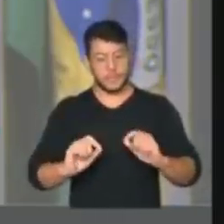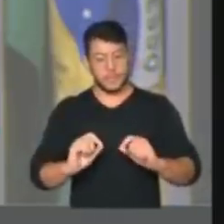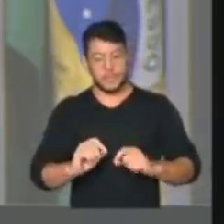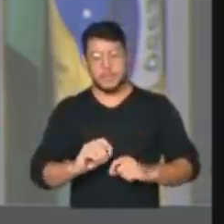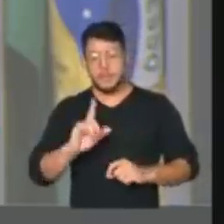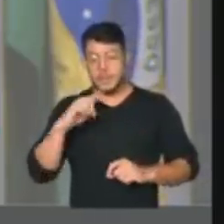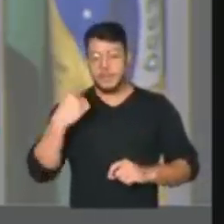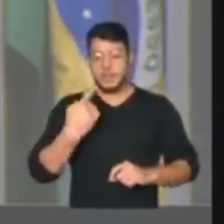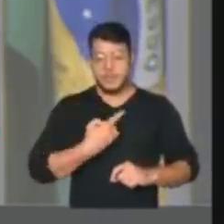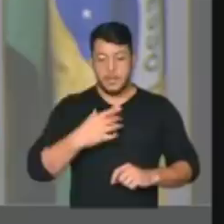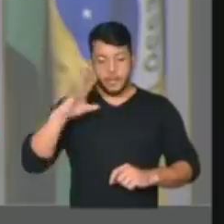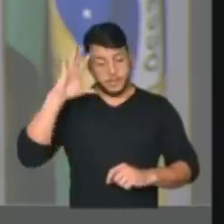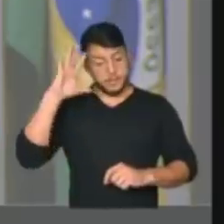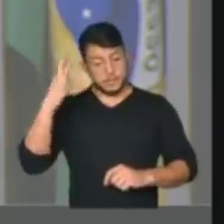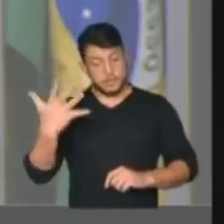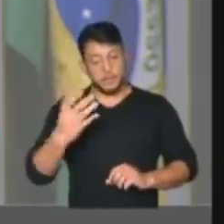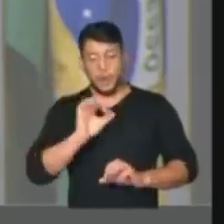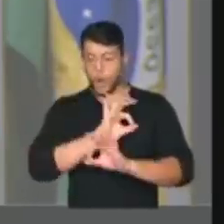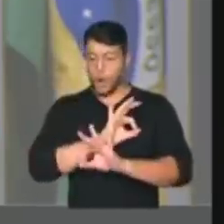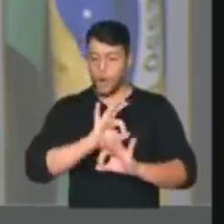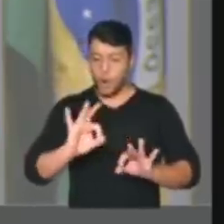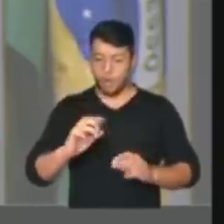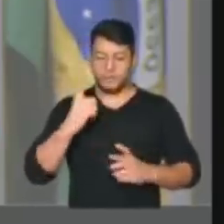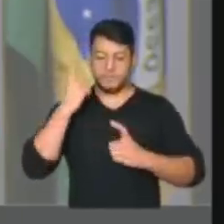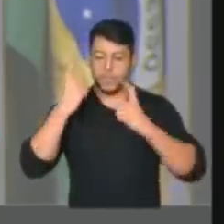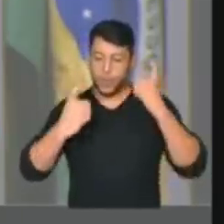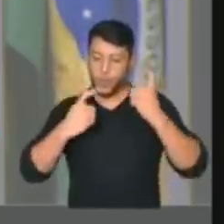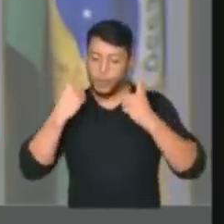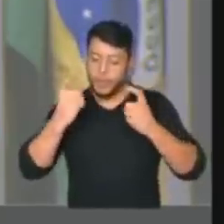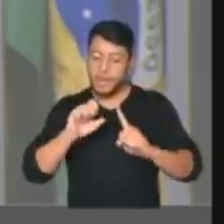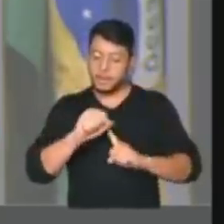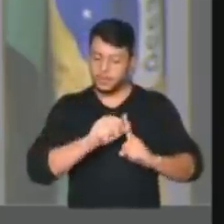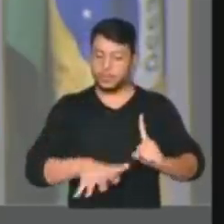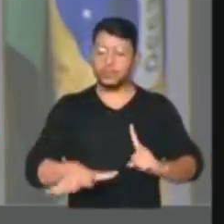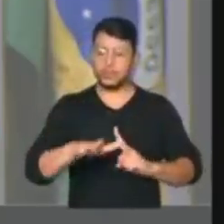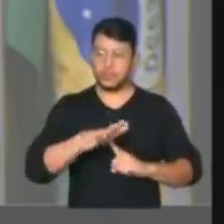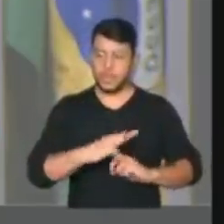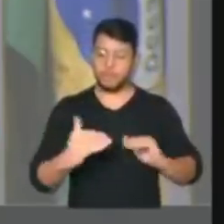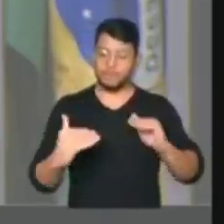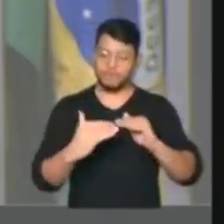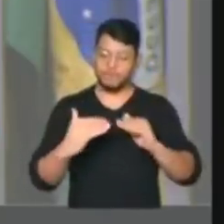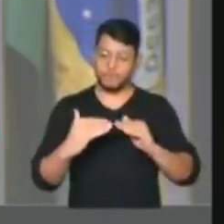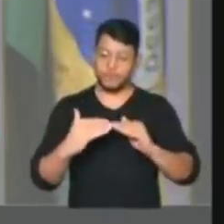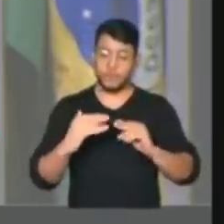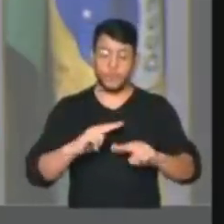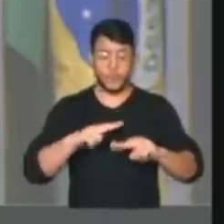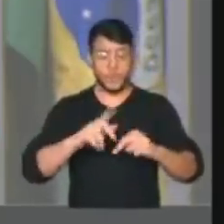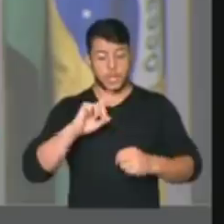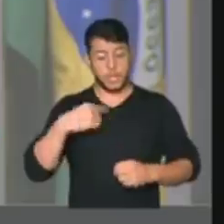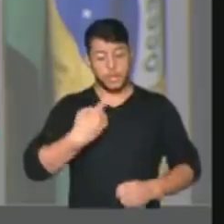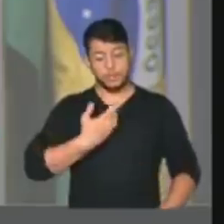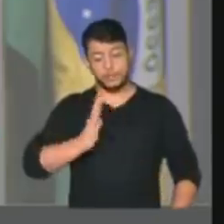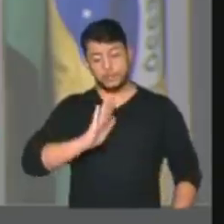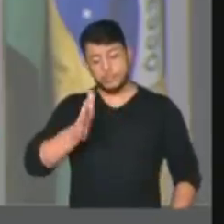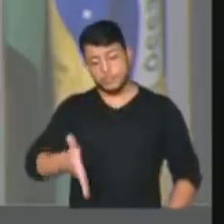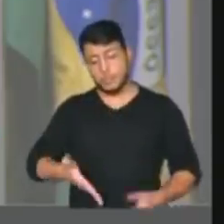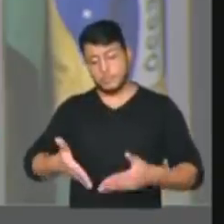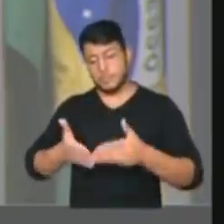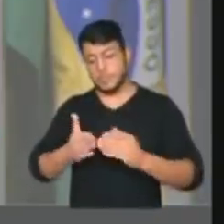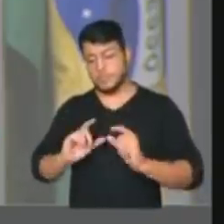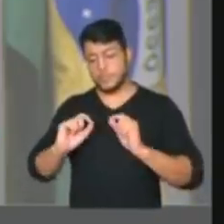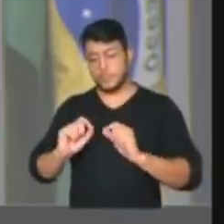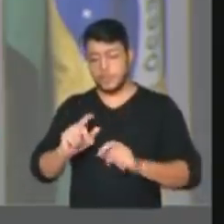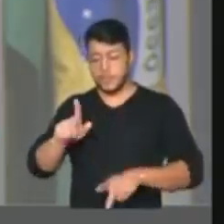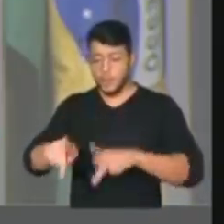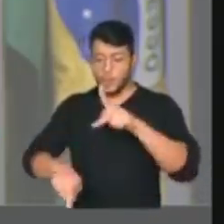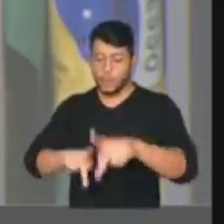decisão o parlamento demonstra preocupação com a sociedade no momento em que nós exigimos sacrifícios da população no